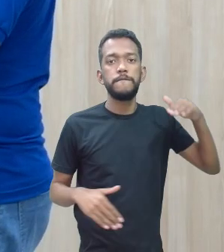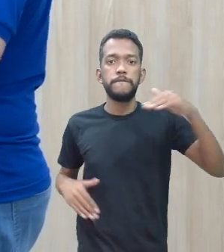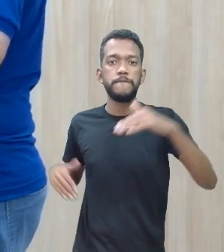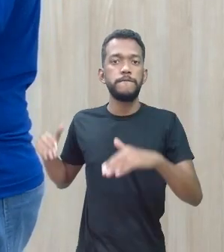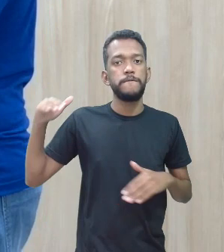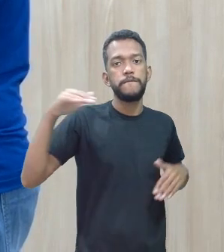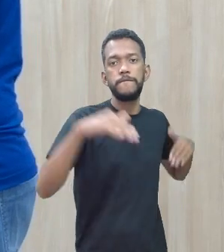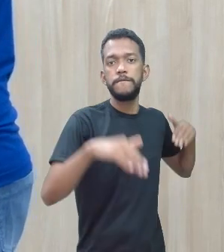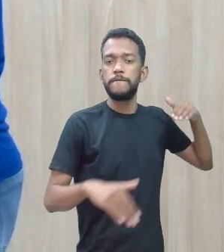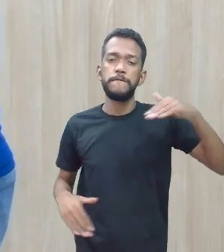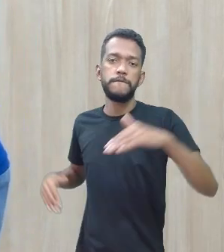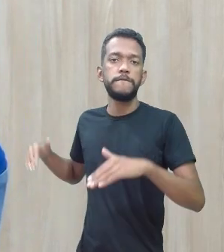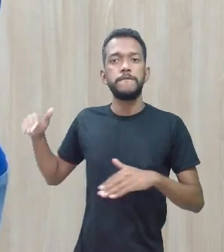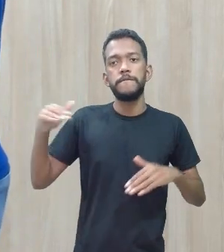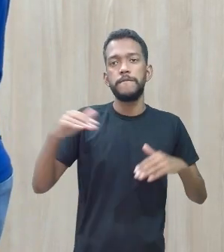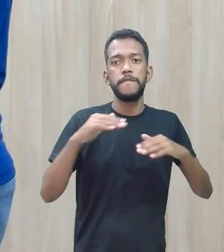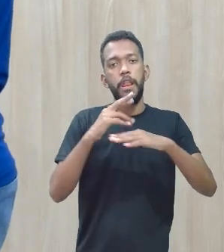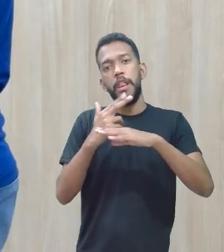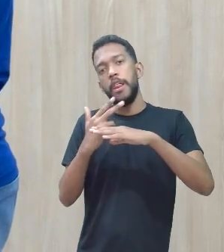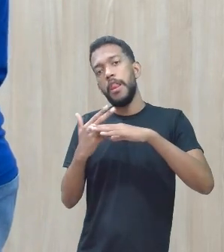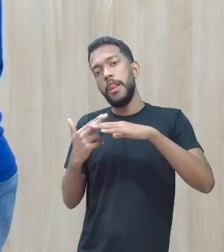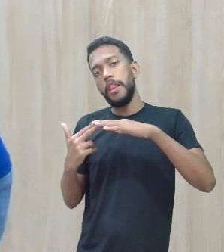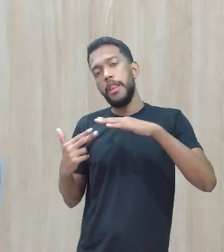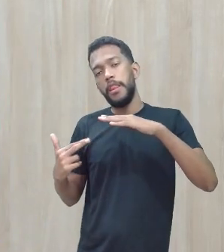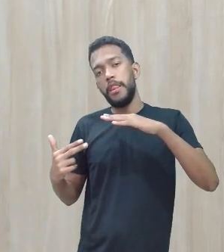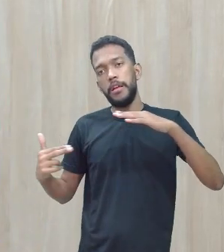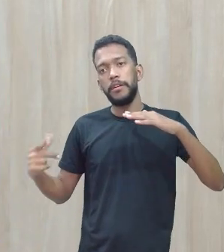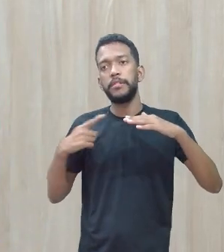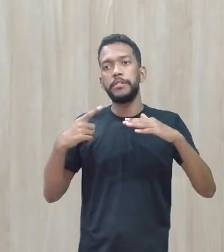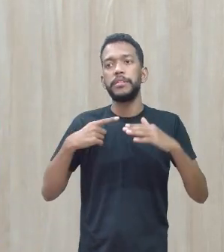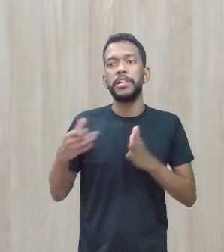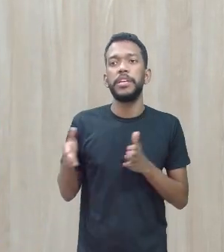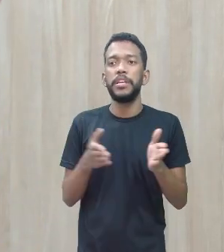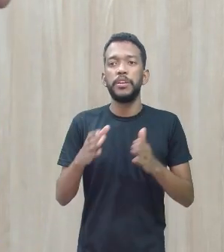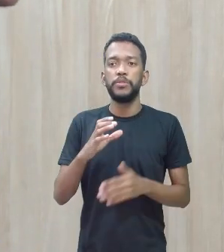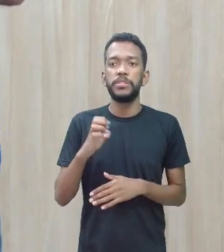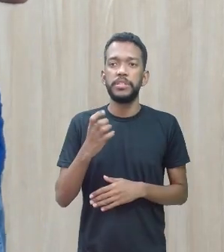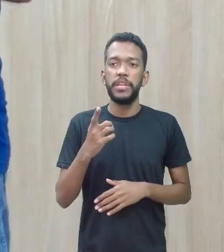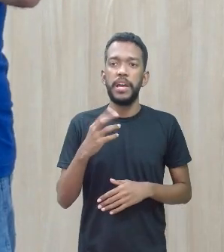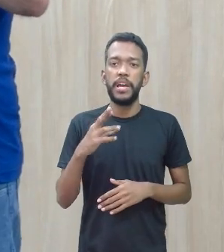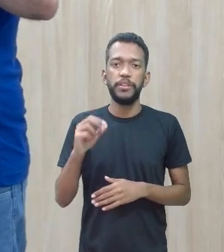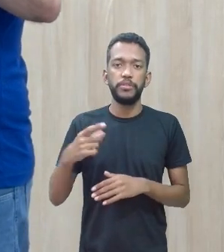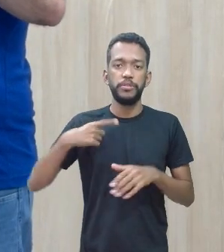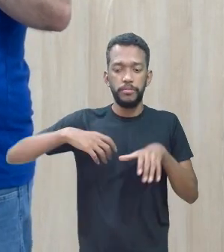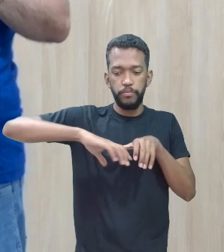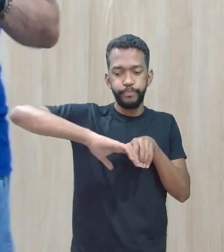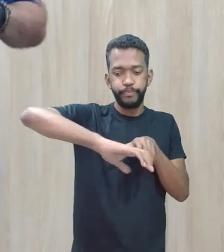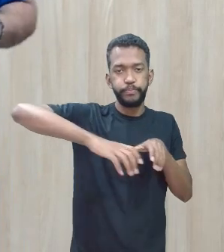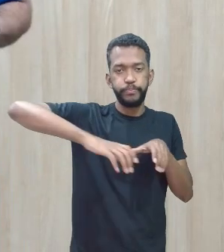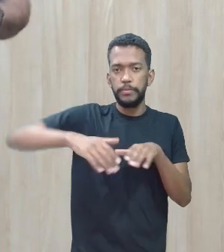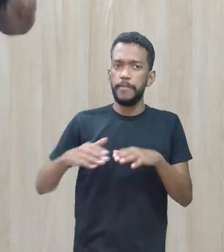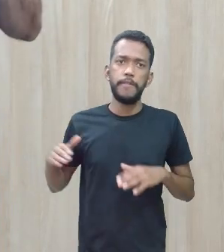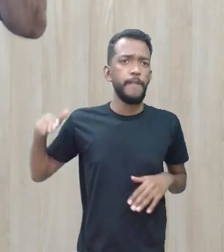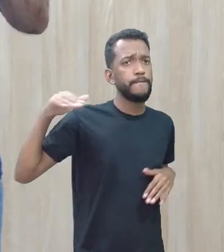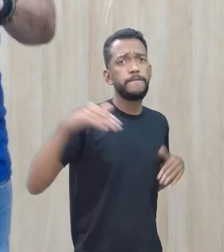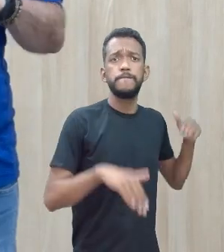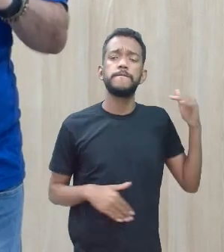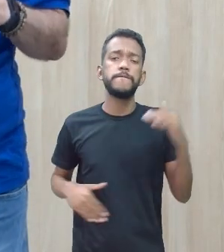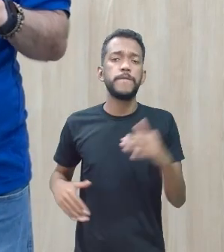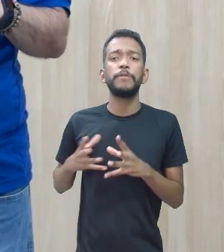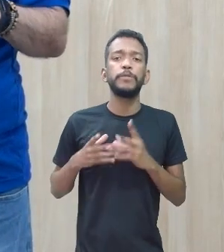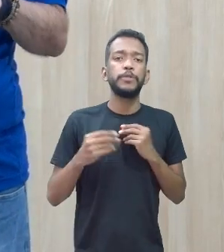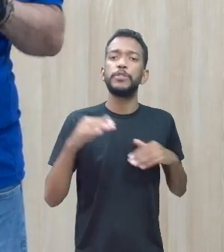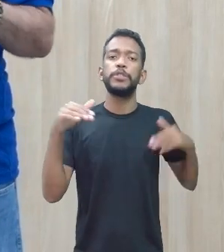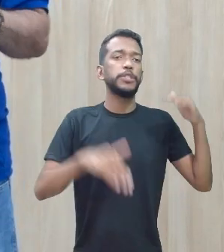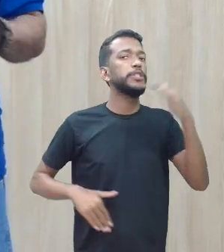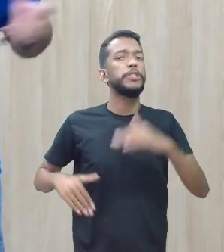né, a nado, né, por meio do rio Cedros, né, que é um dos braços do rio Capibaribe. Então eles tentavam atravessar